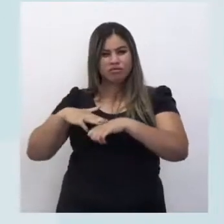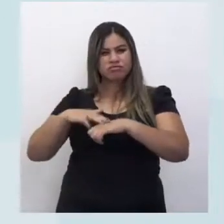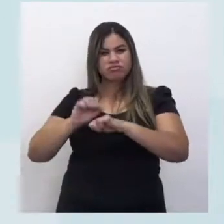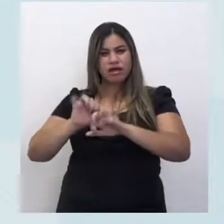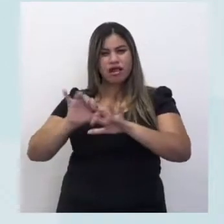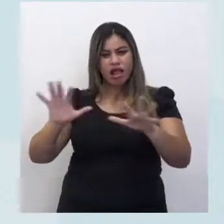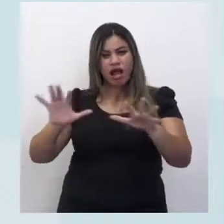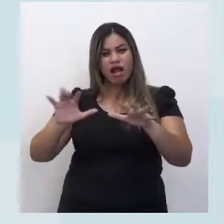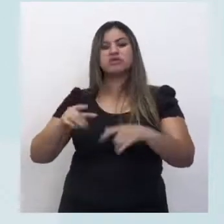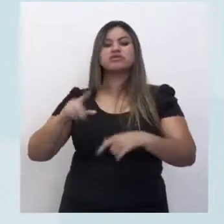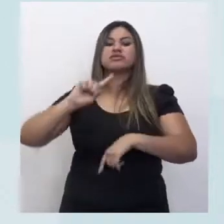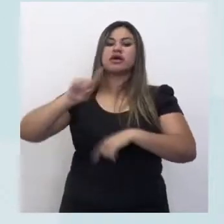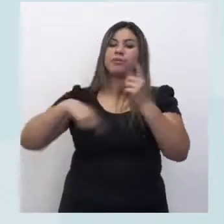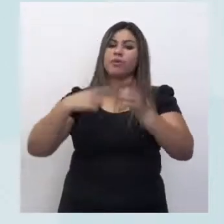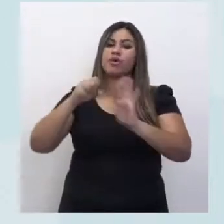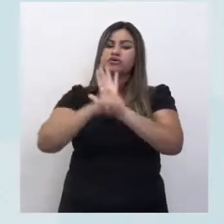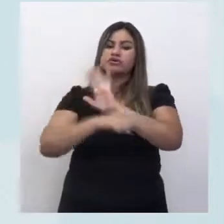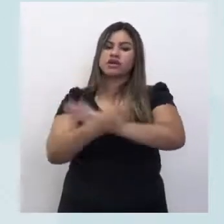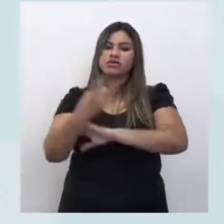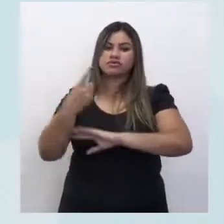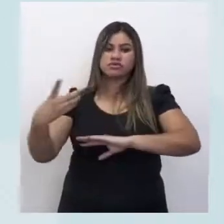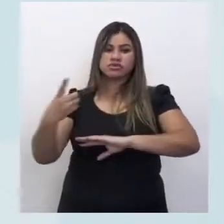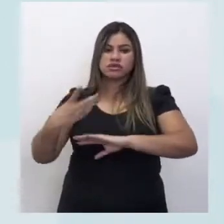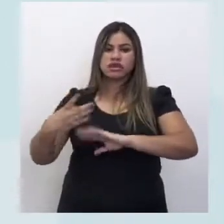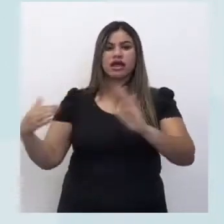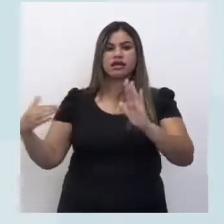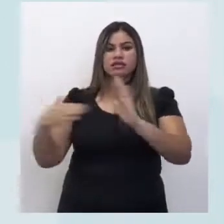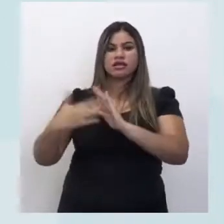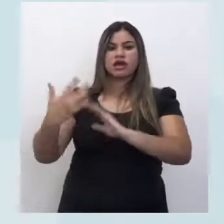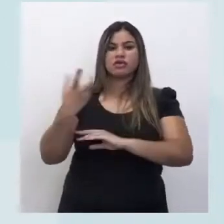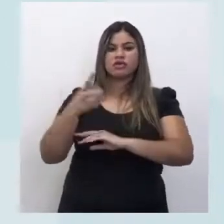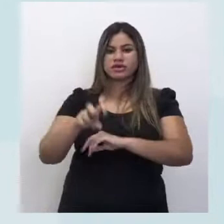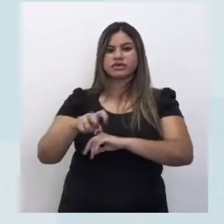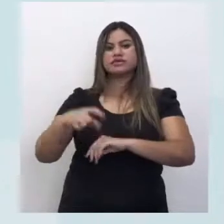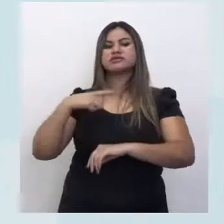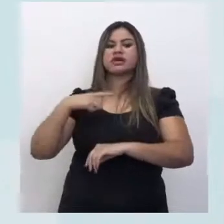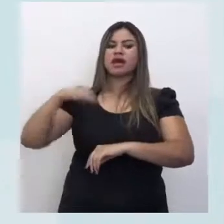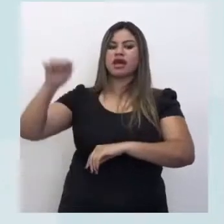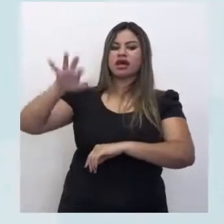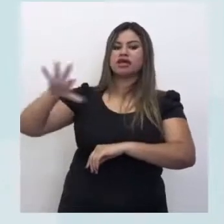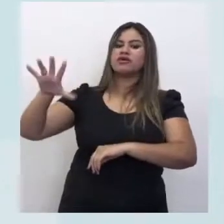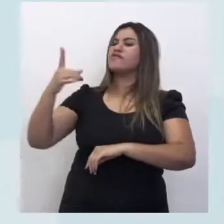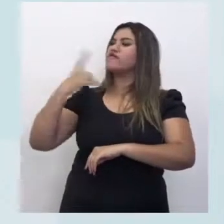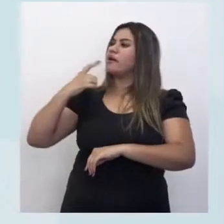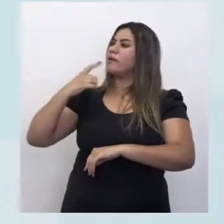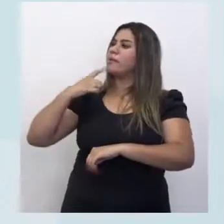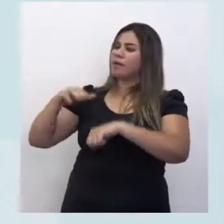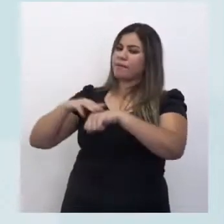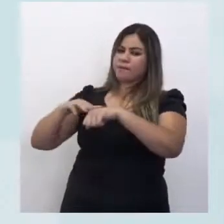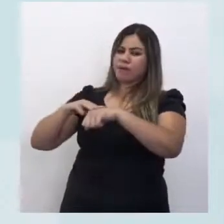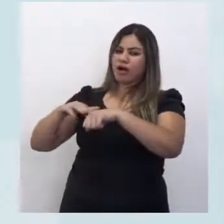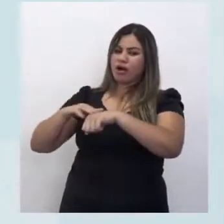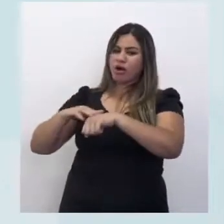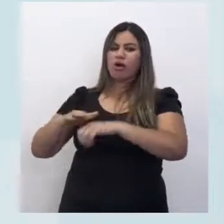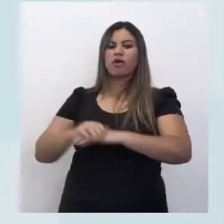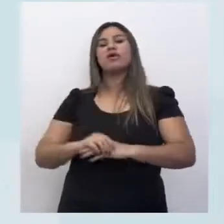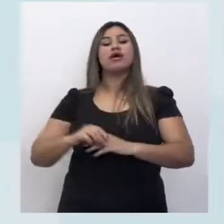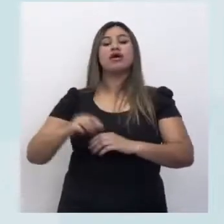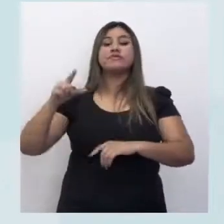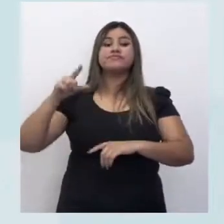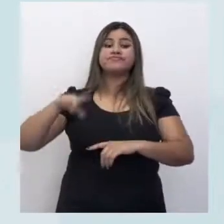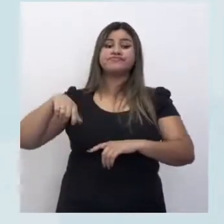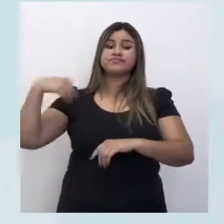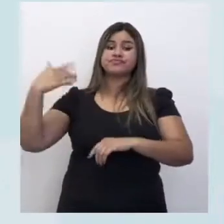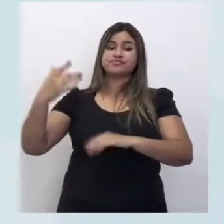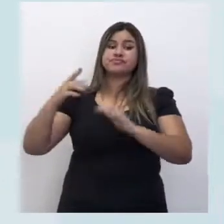século XIII até o século XV, nós temos a região aí em vermelho e marrom, e lá no finalzinho do século